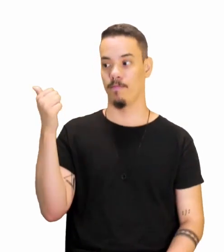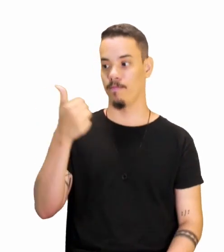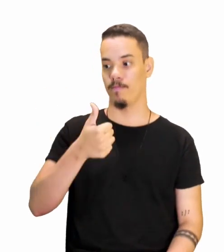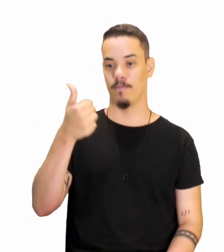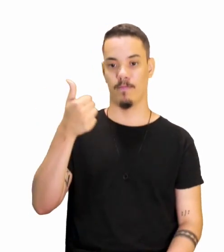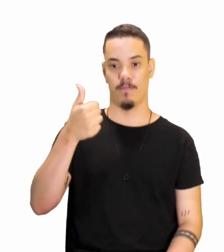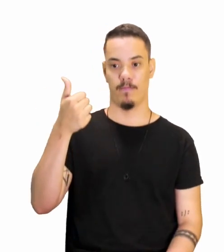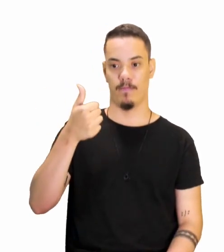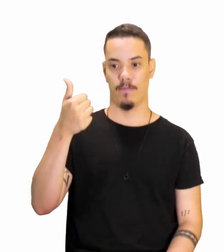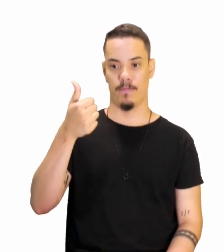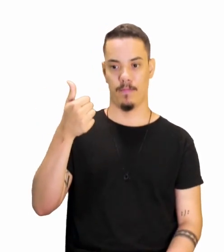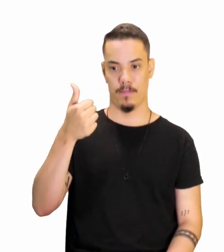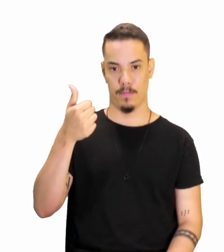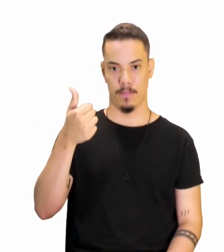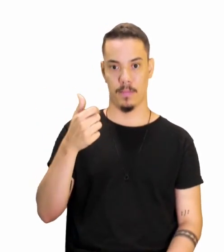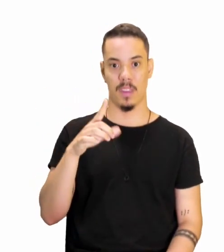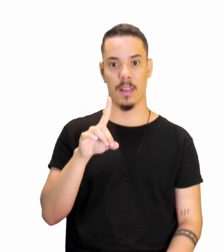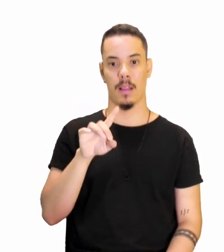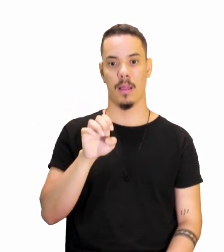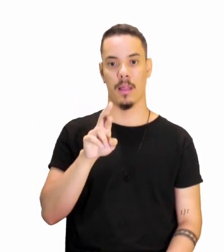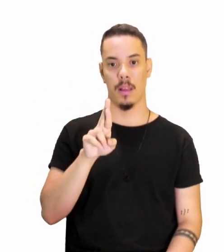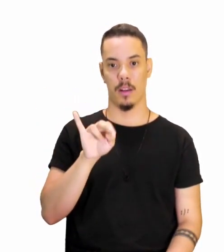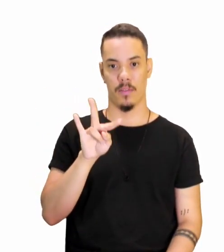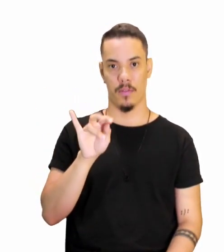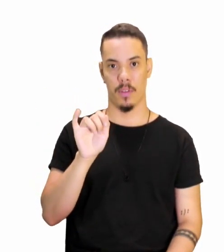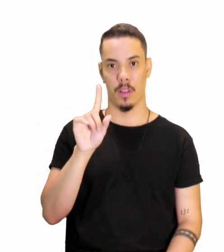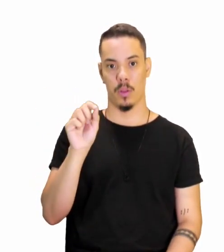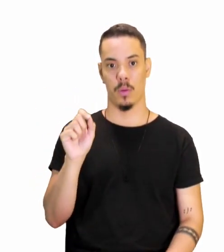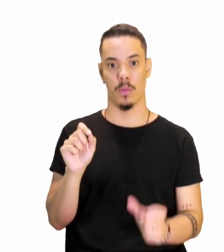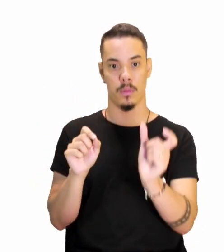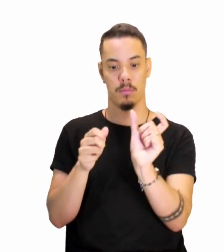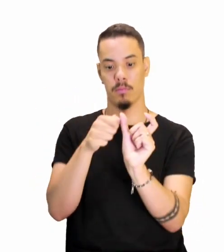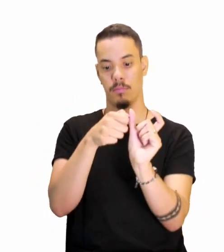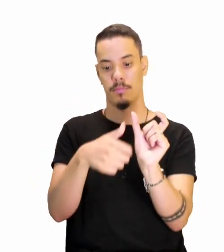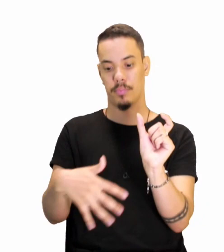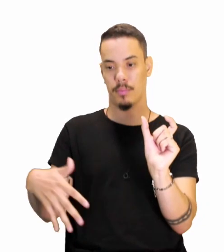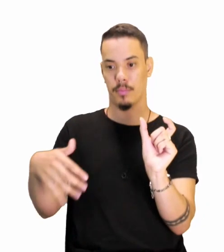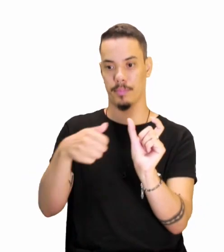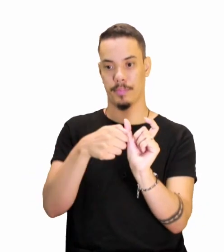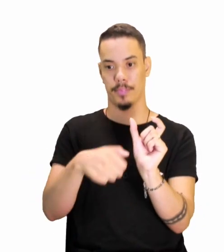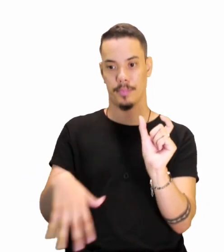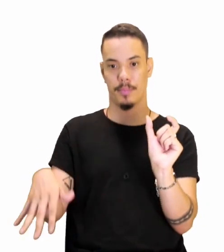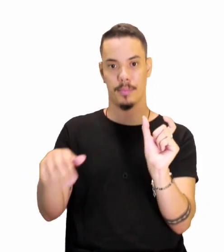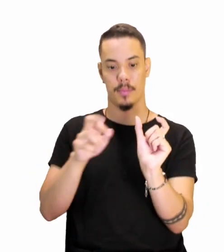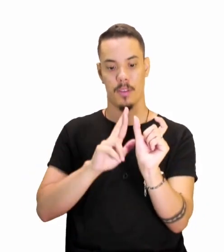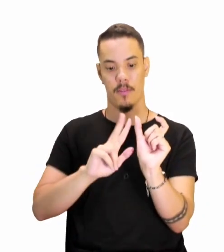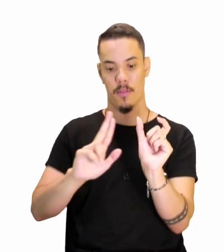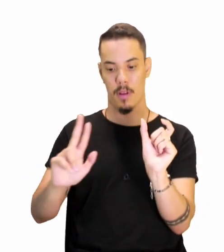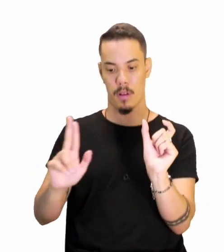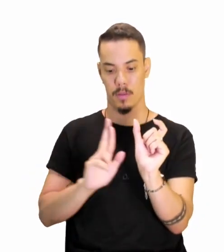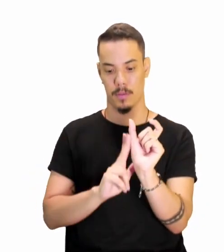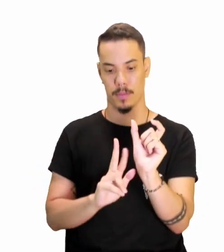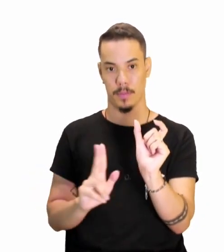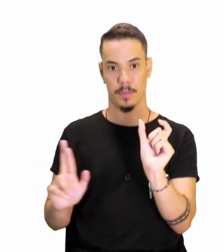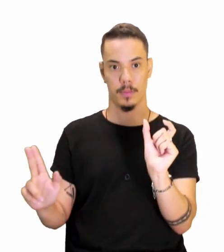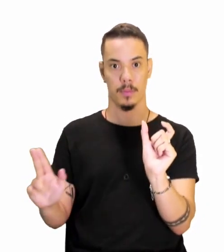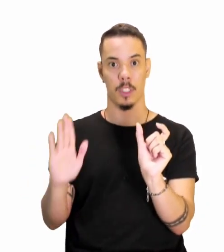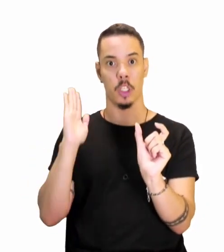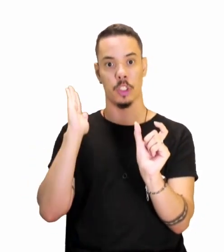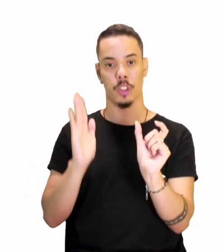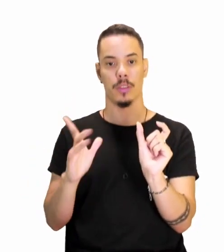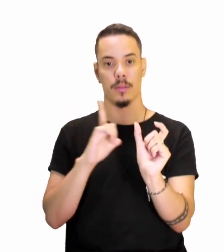primeiro, tá certo? E o derivado, ó, se já deriva de algo, vai derivar de quem? De uma outra palavra